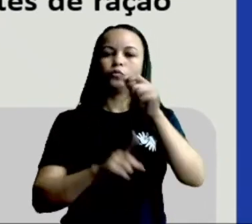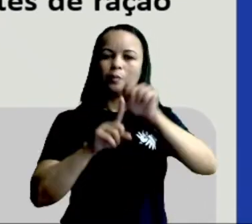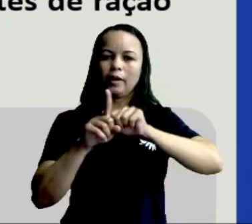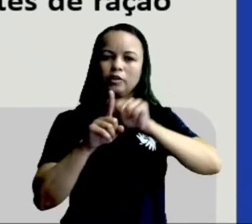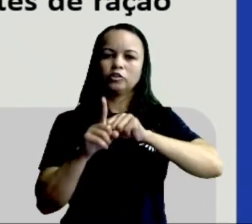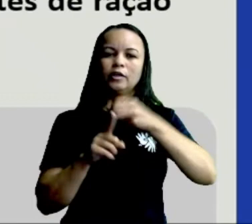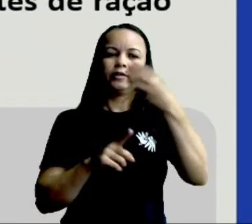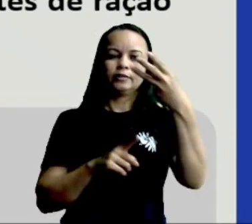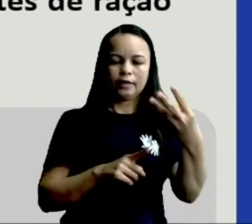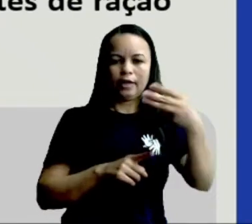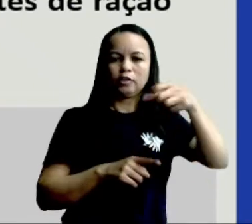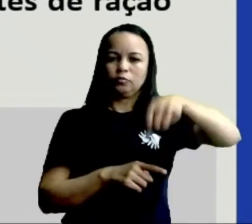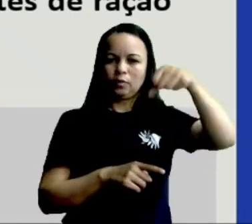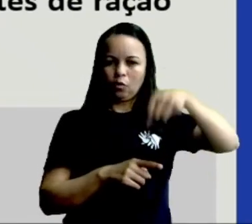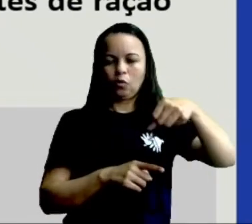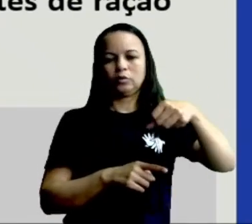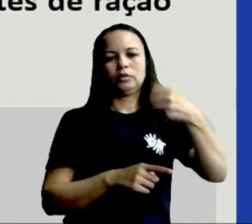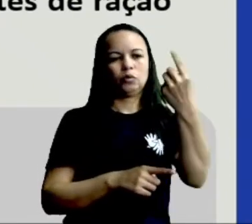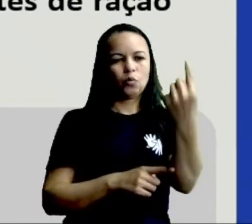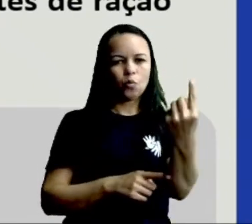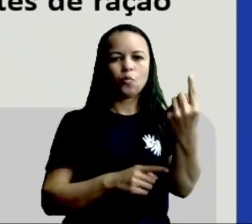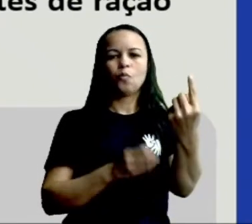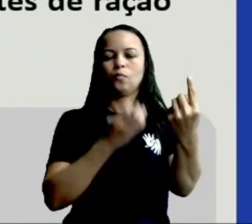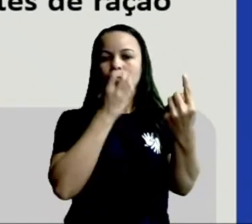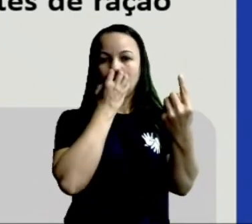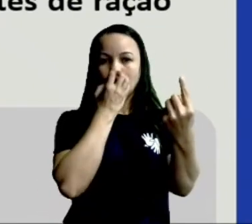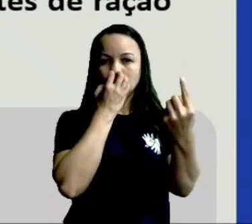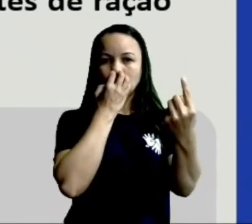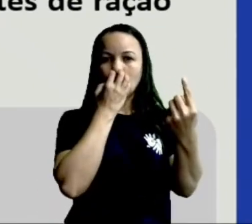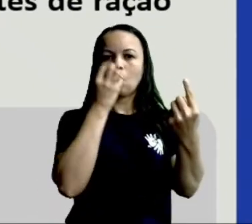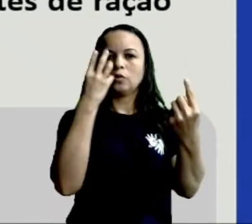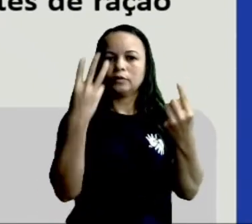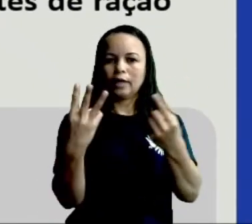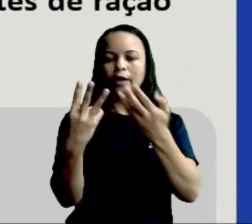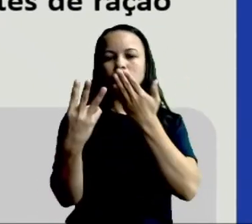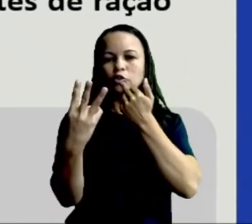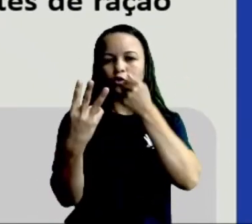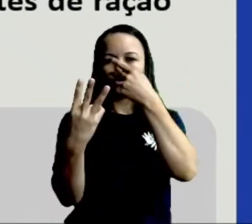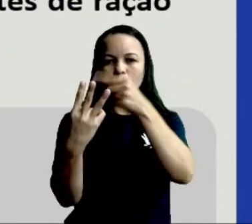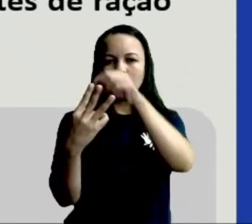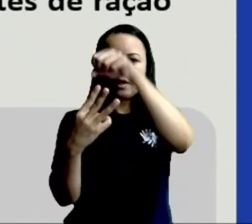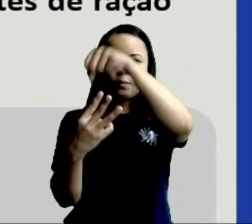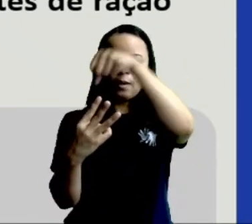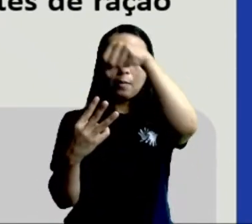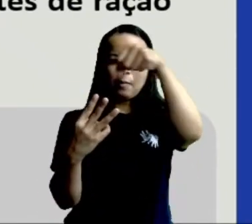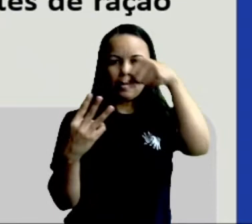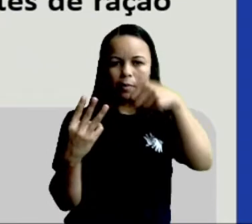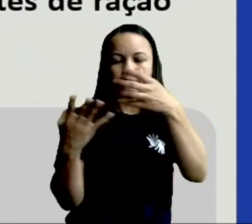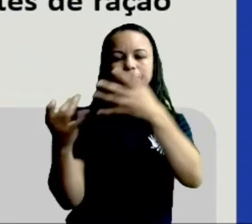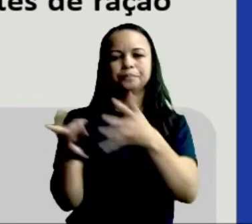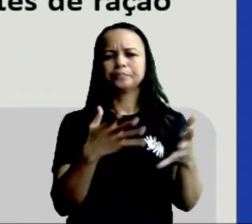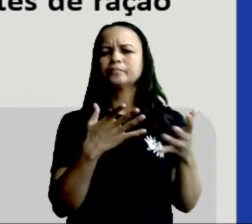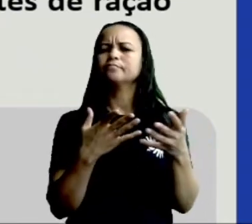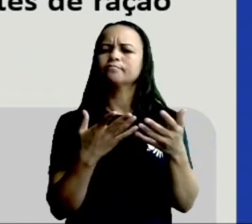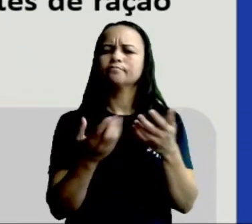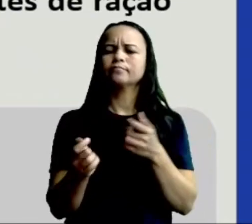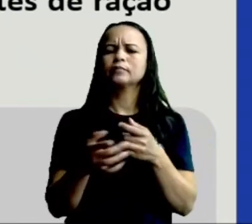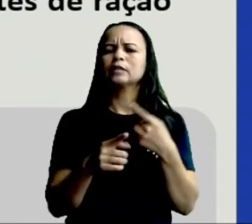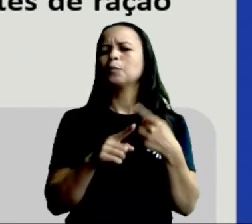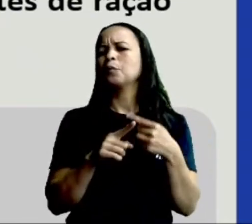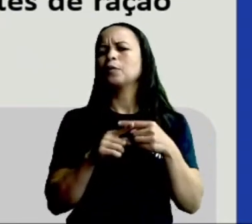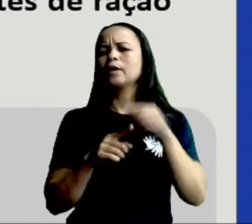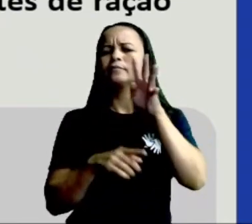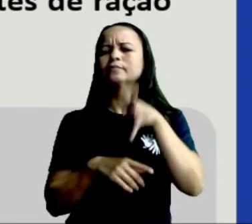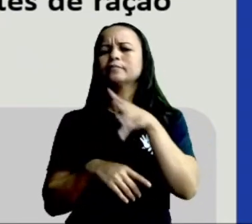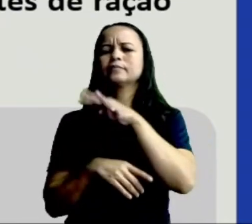fazer uma correspondência de 3 pacotes por cachorro para cada uma das demais quantidades da tabela. Por quê?